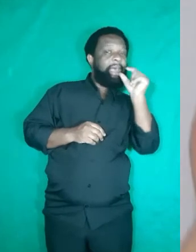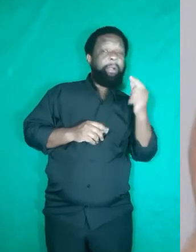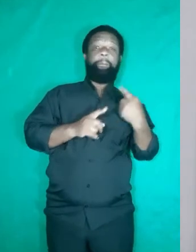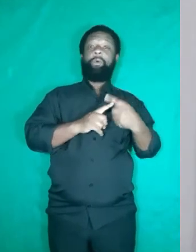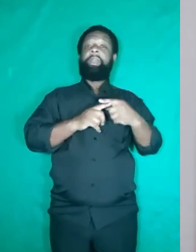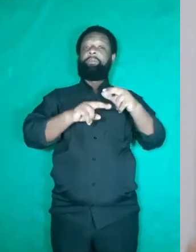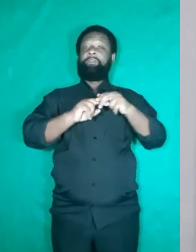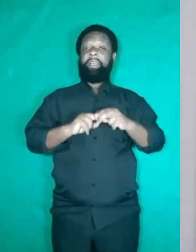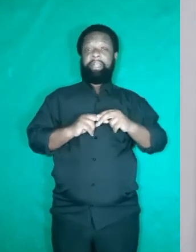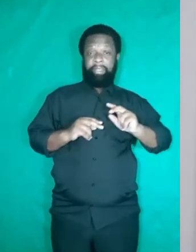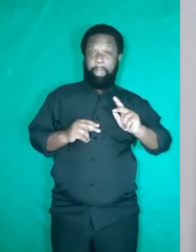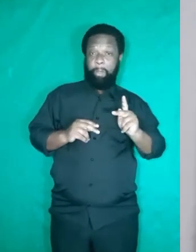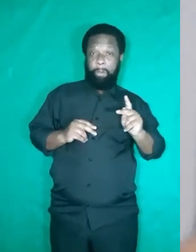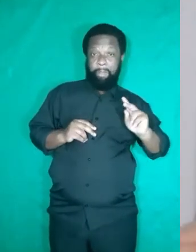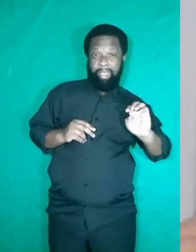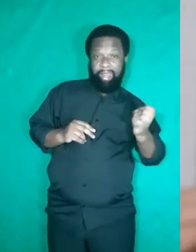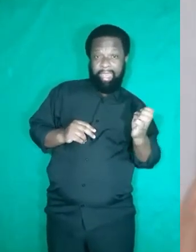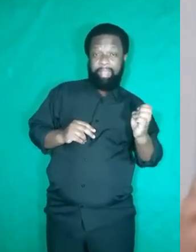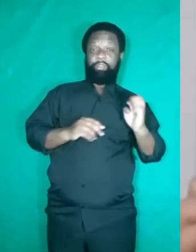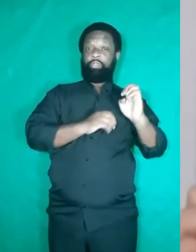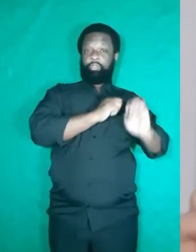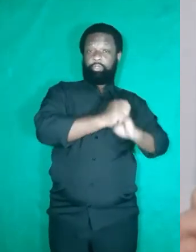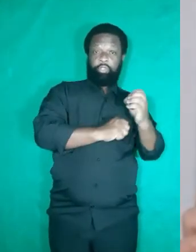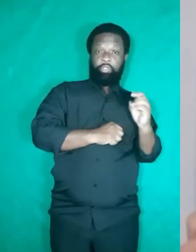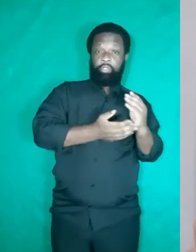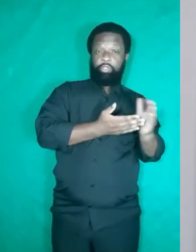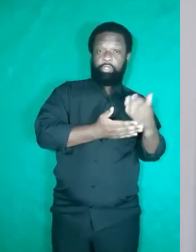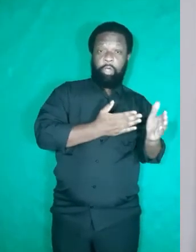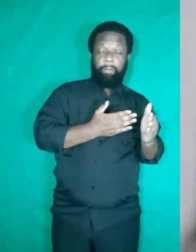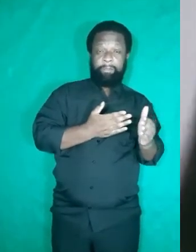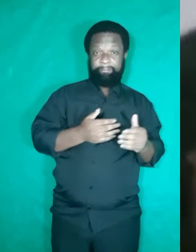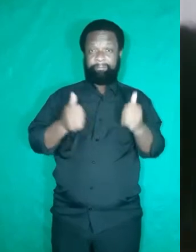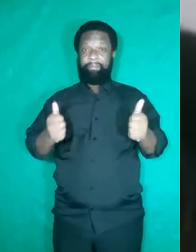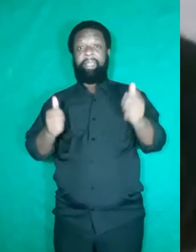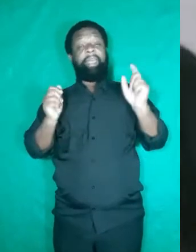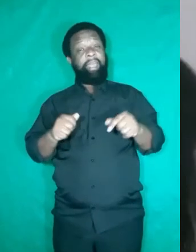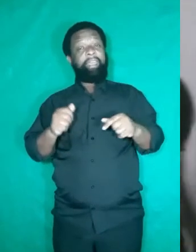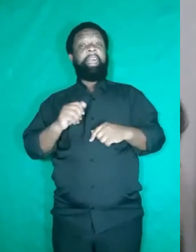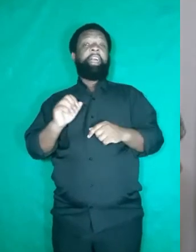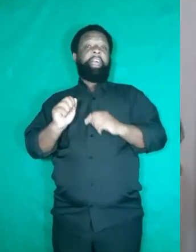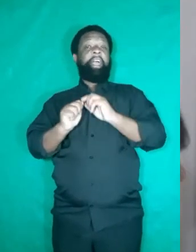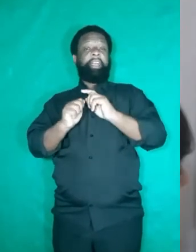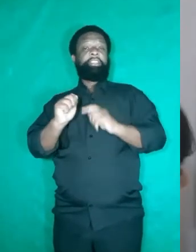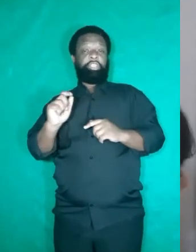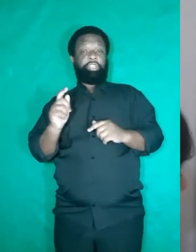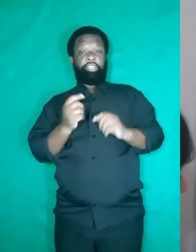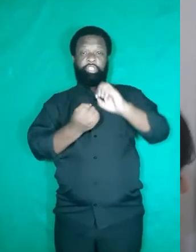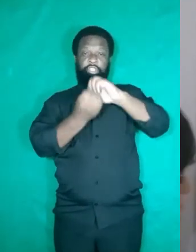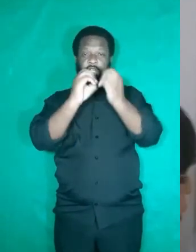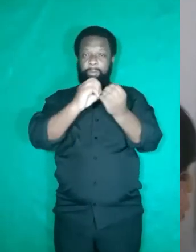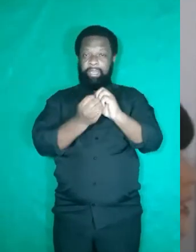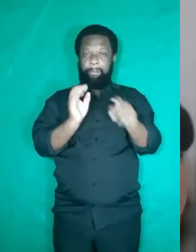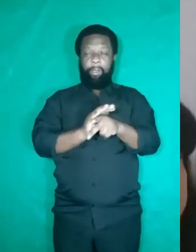sobra no átomo central. Tudo bem? Essa aqui é a geometria da amônia. E por que aparece